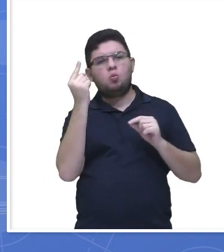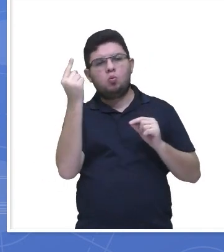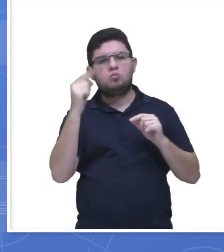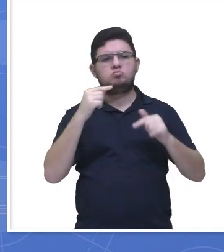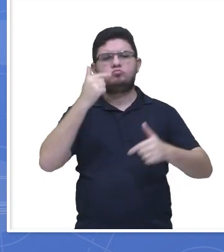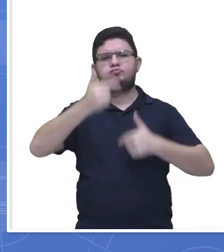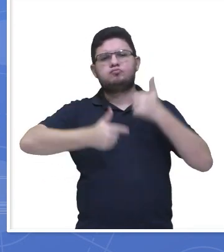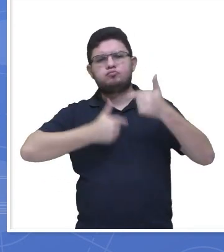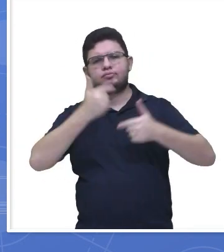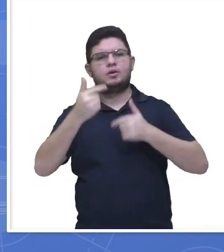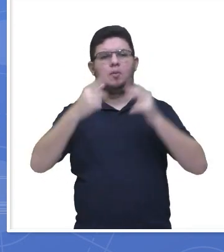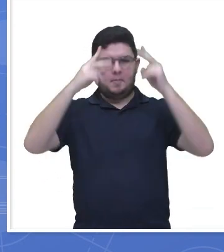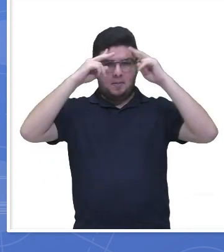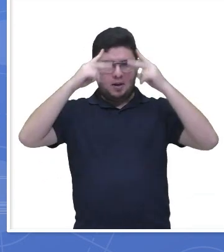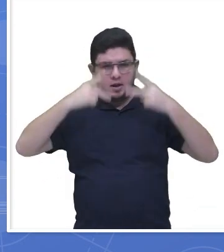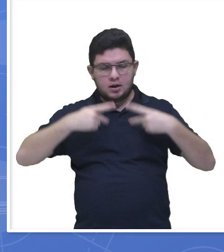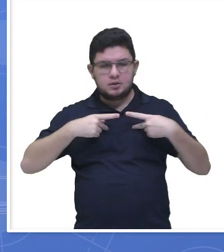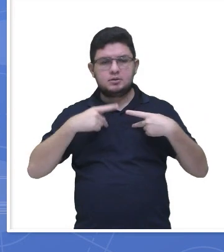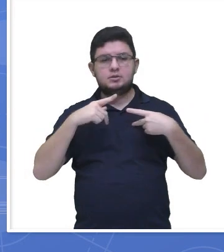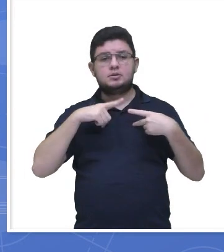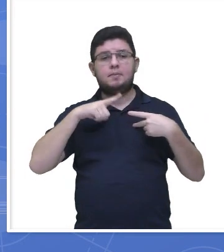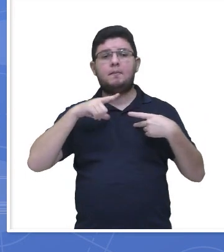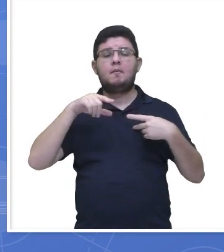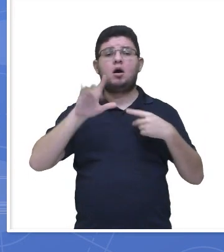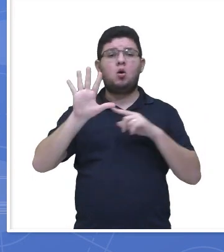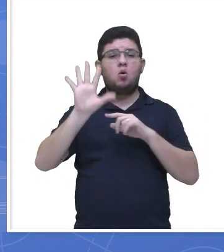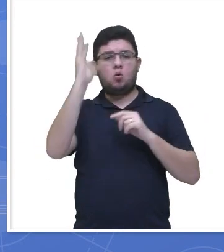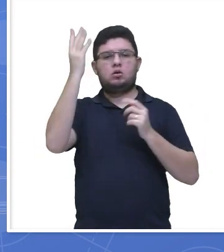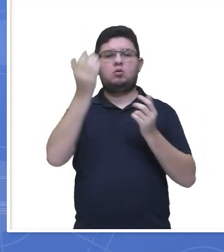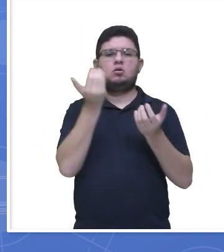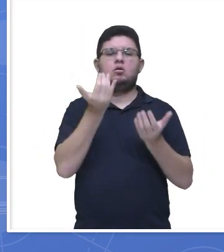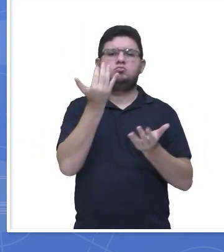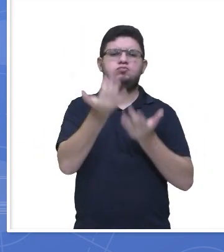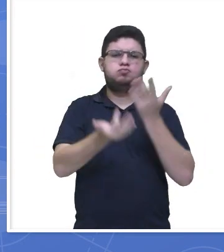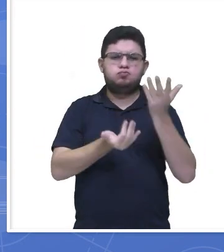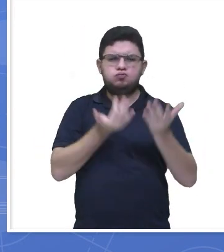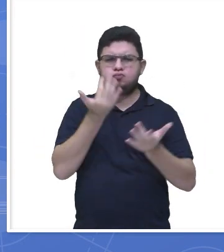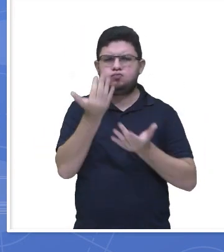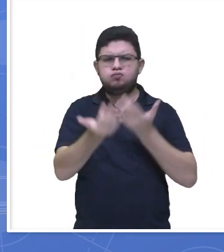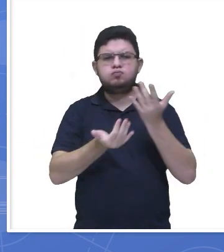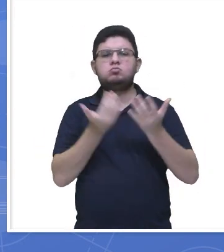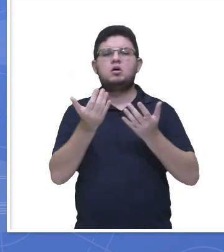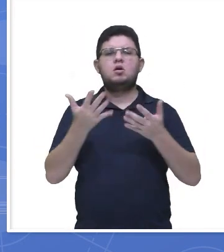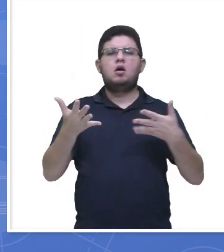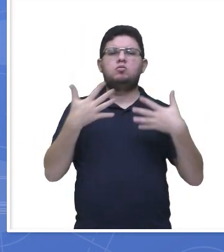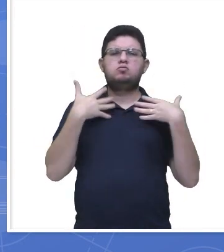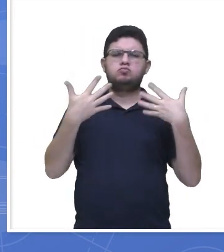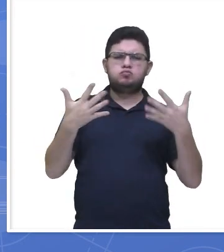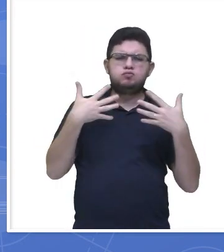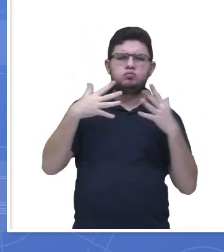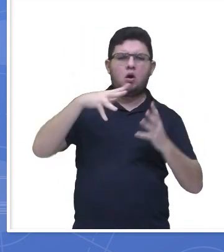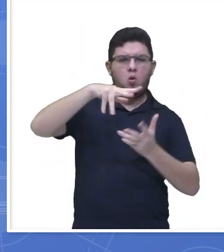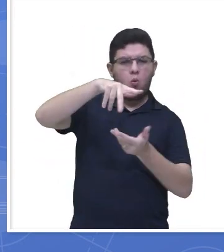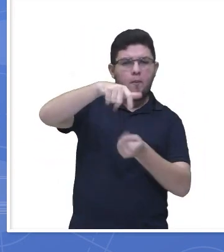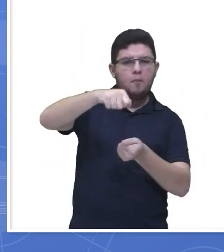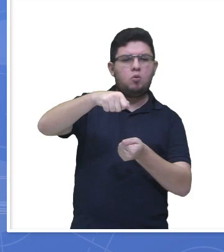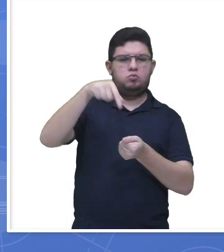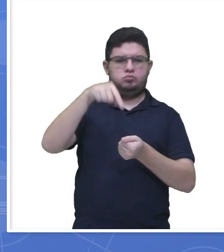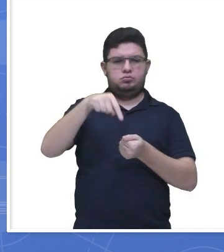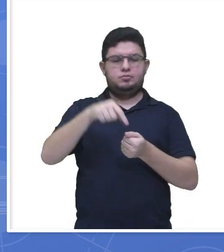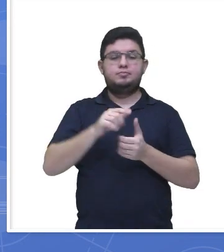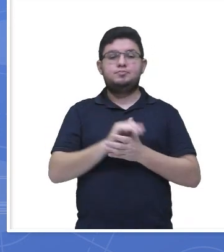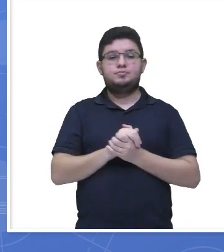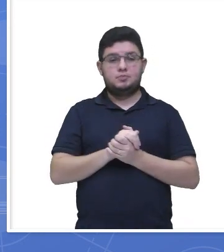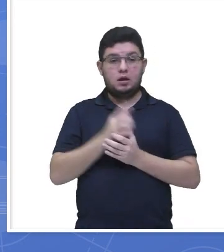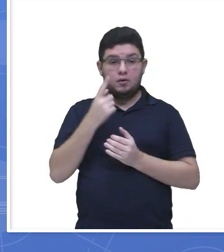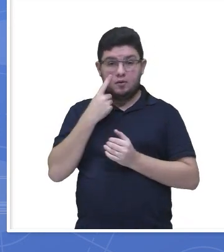causa, responsável aí pelo aquecimento global? Então, nós temos ali, né, você vai lendo o texto, daí na primeira parte